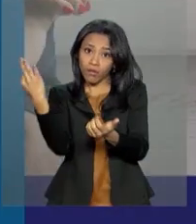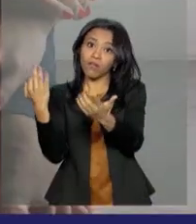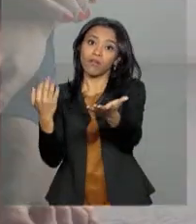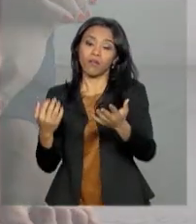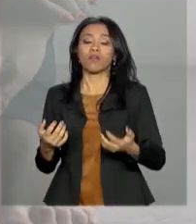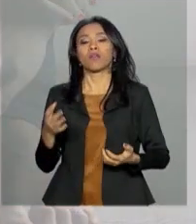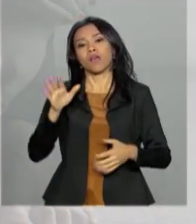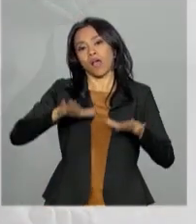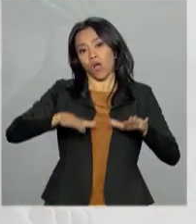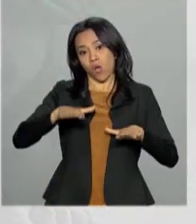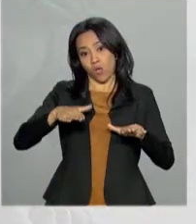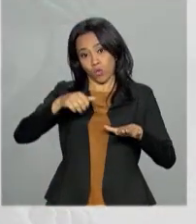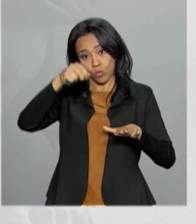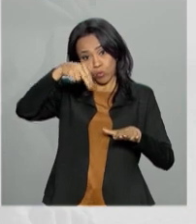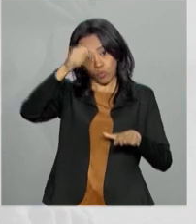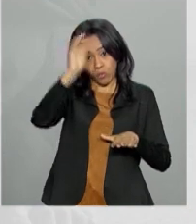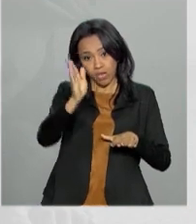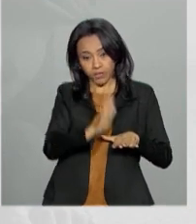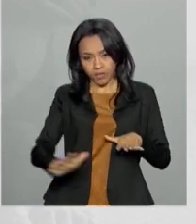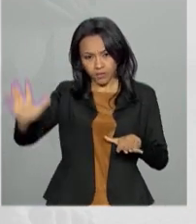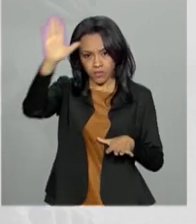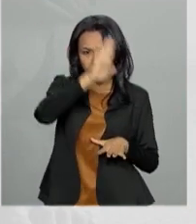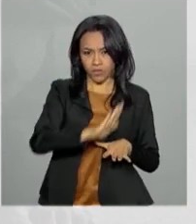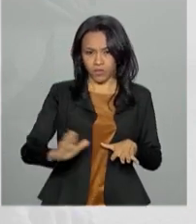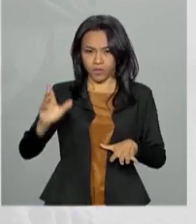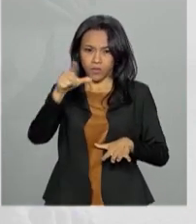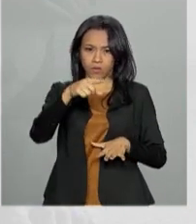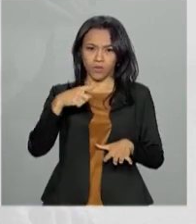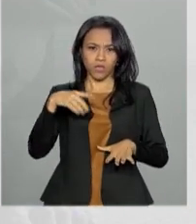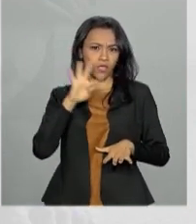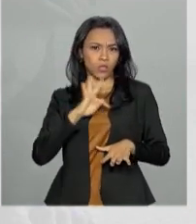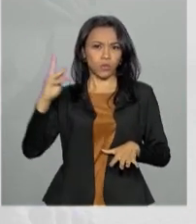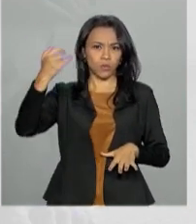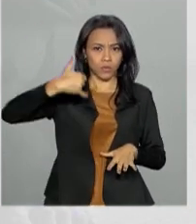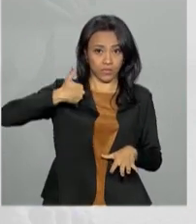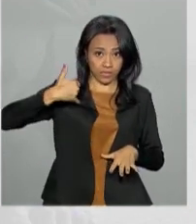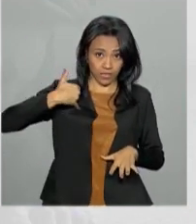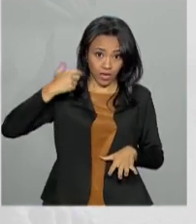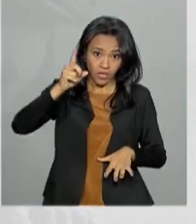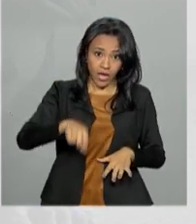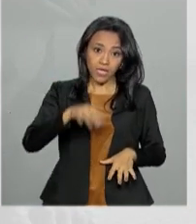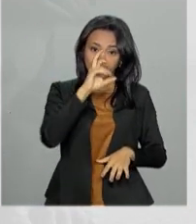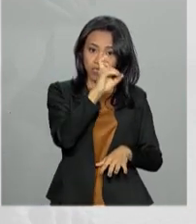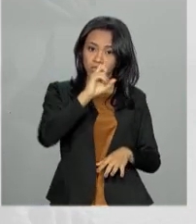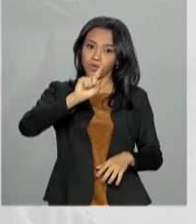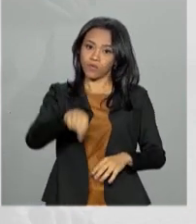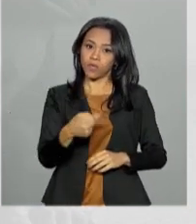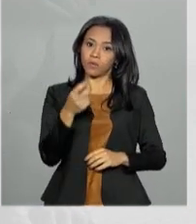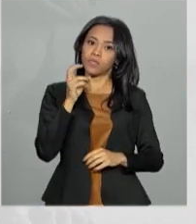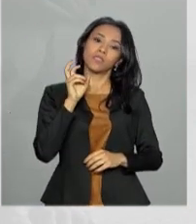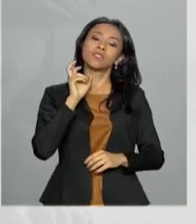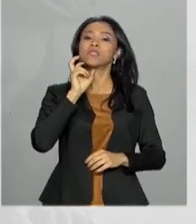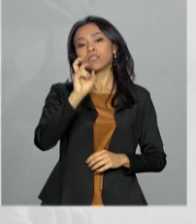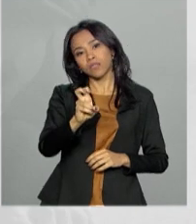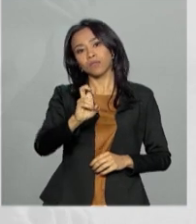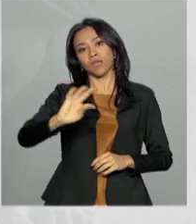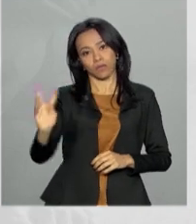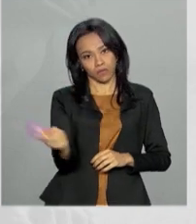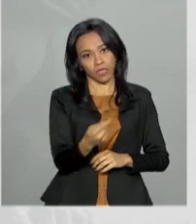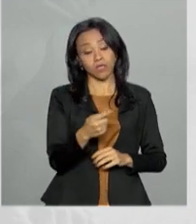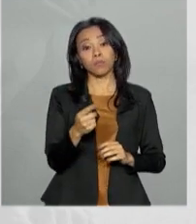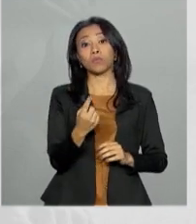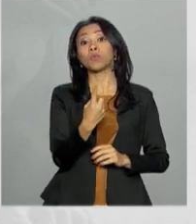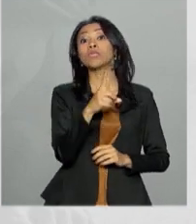a média nacional de suicídio no brasil em todas as idades é de 5,5 por 100 mil habitantes